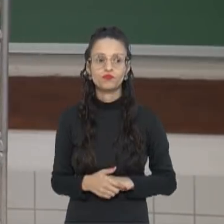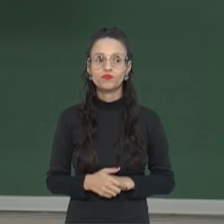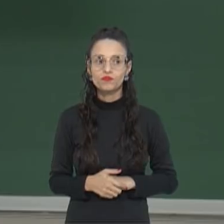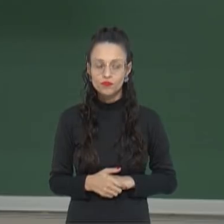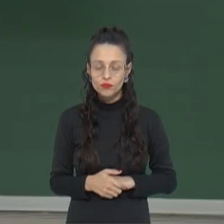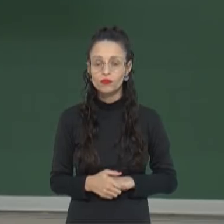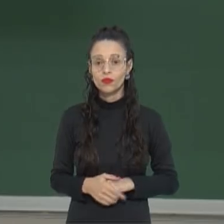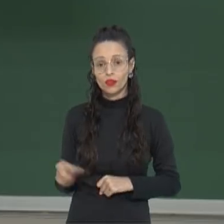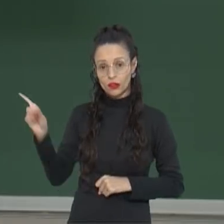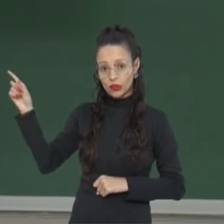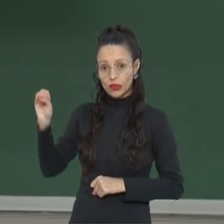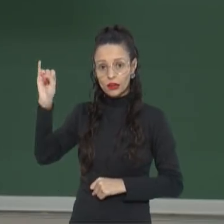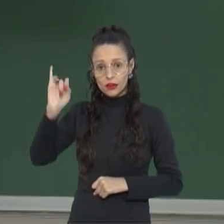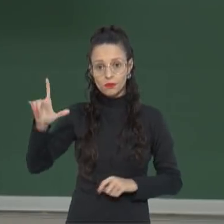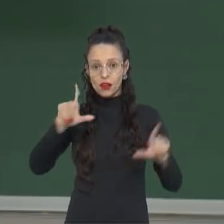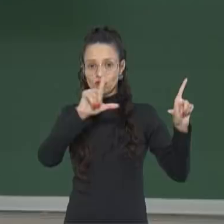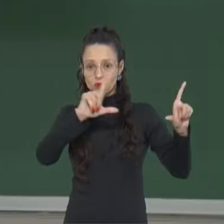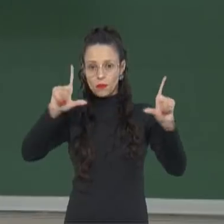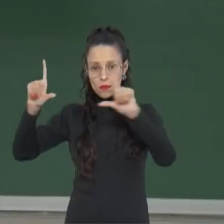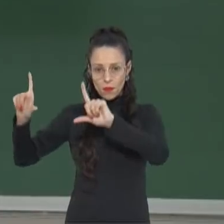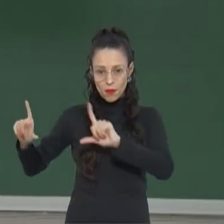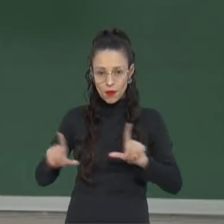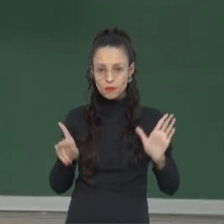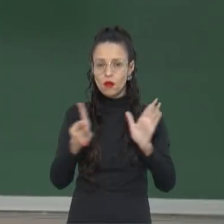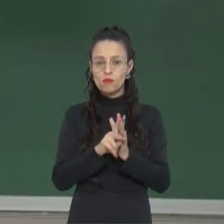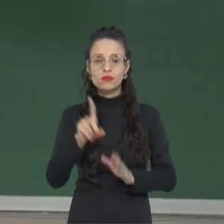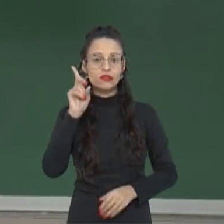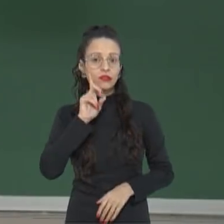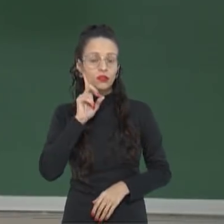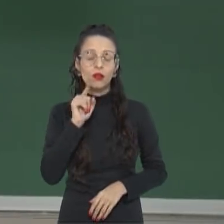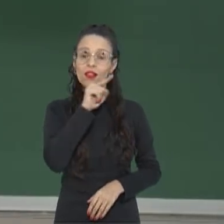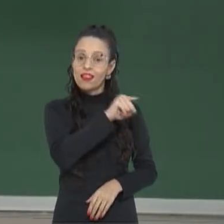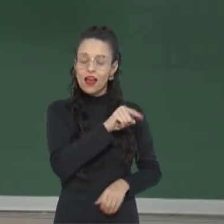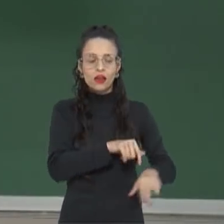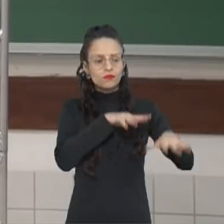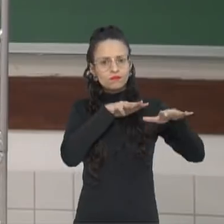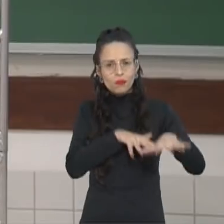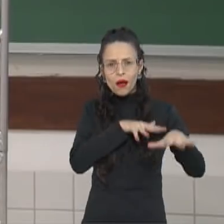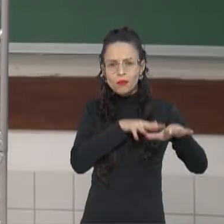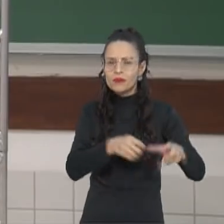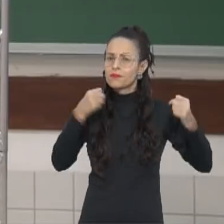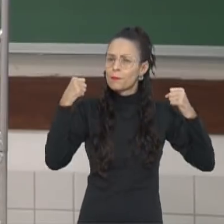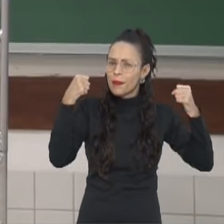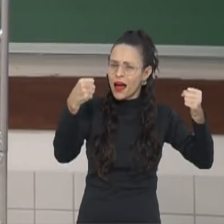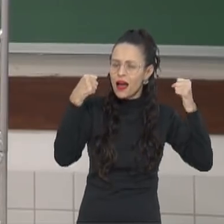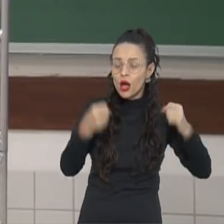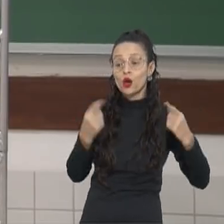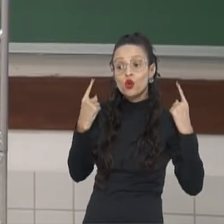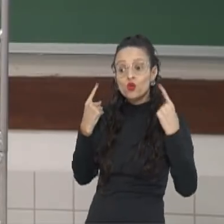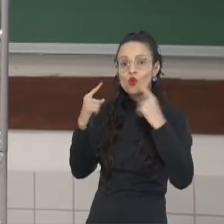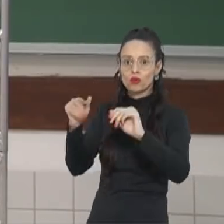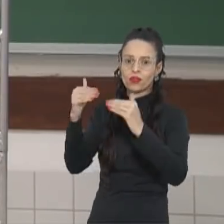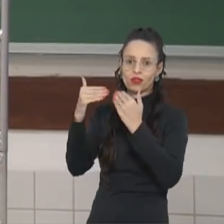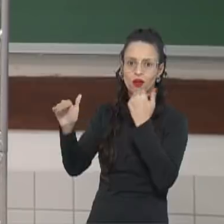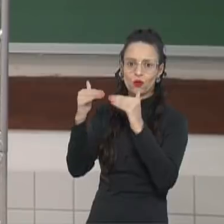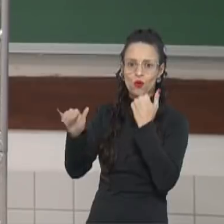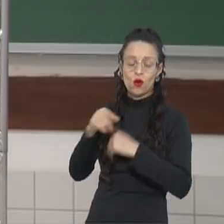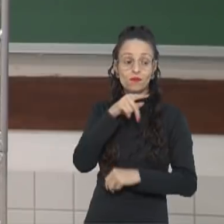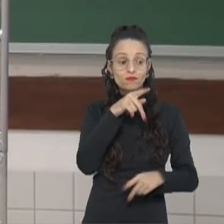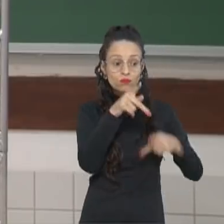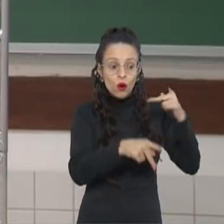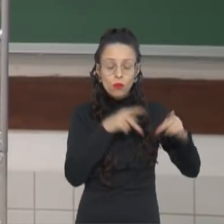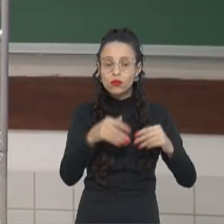tem imagens nos Estados Unidos de protestos das pessoas contra a guerra. Então, a